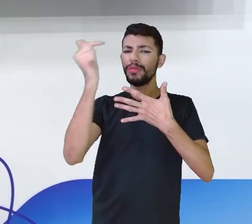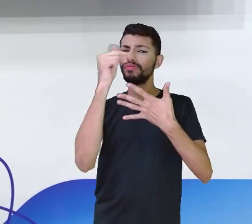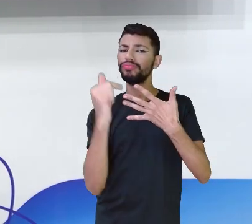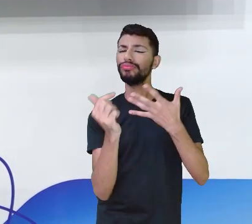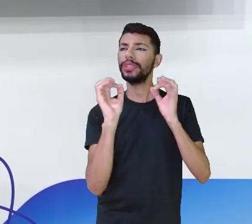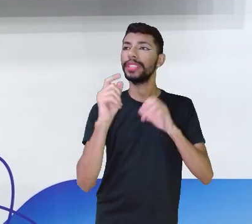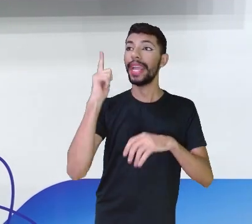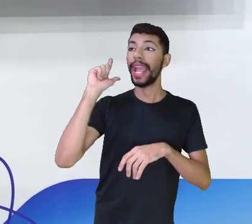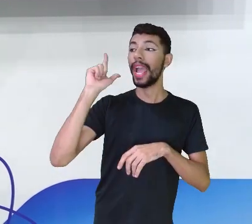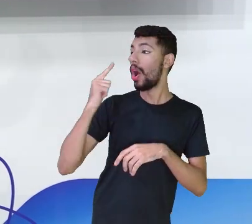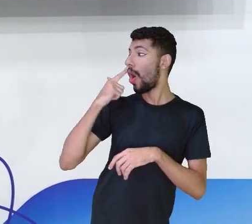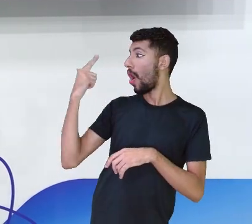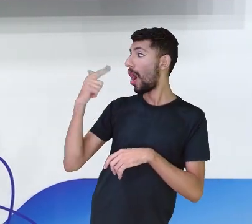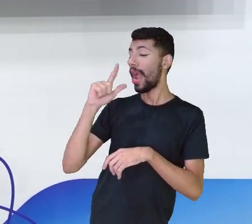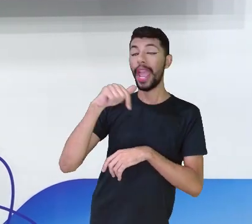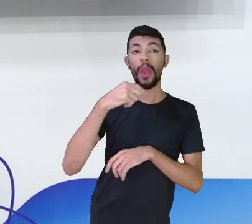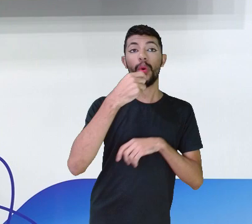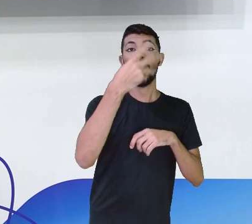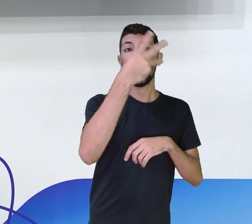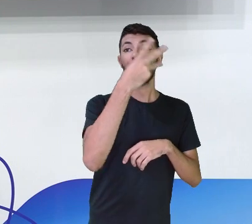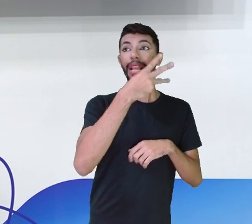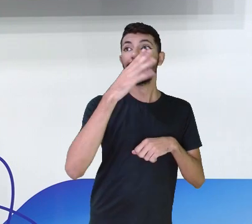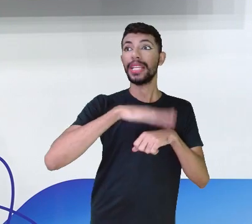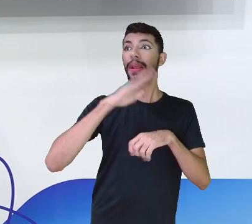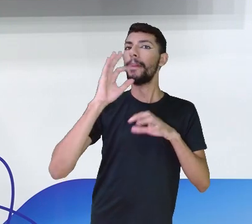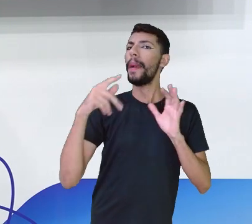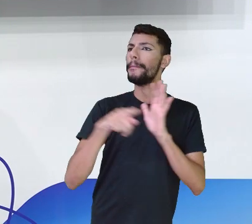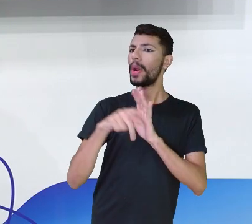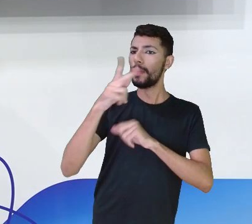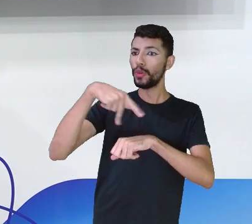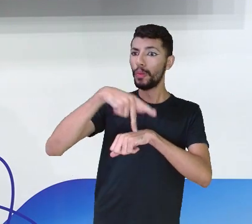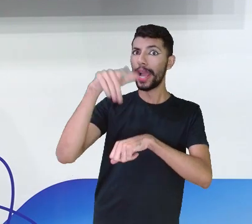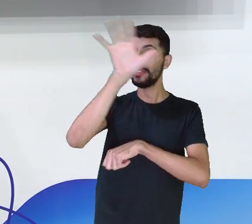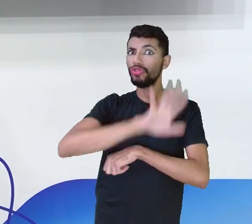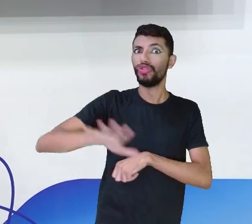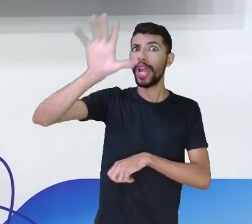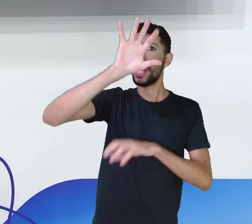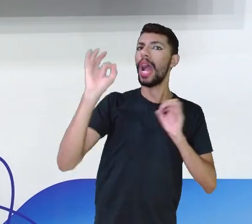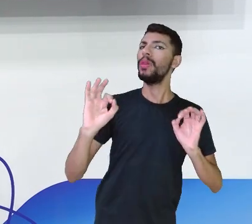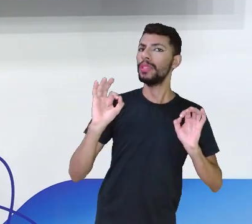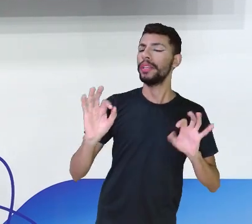a terceira maior do país inteiro. Às vezes a gente